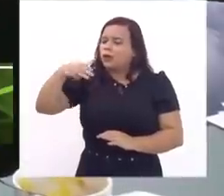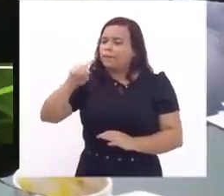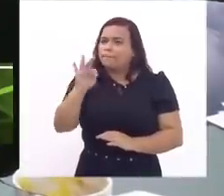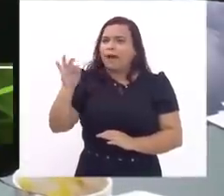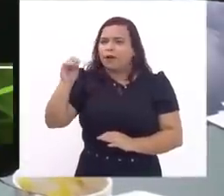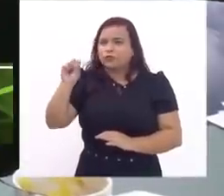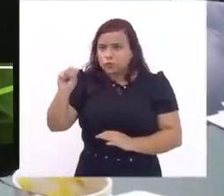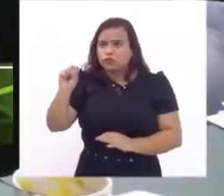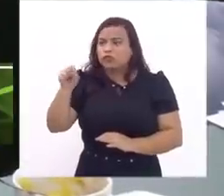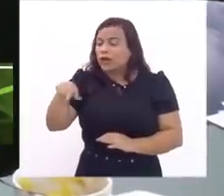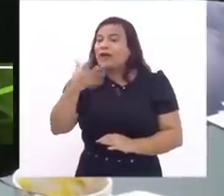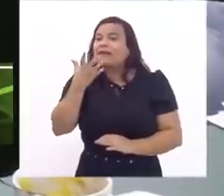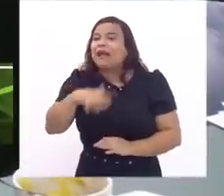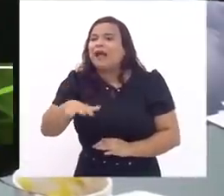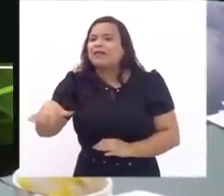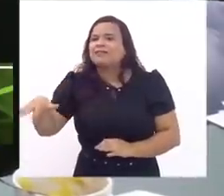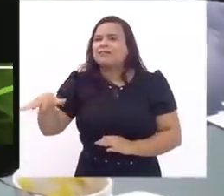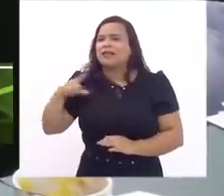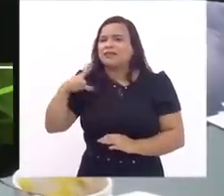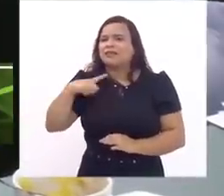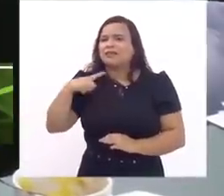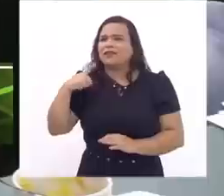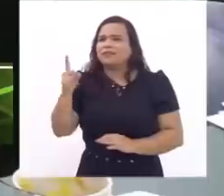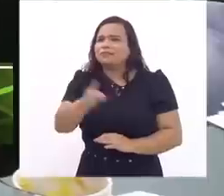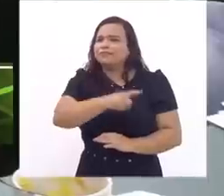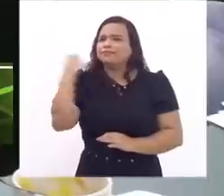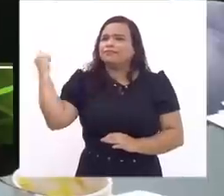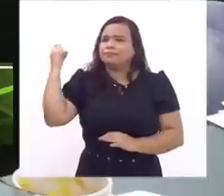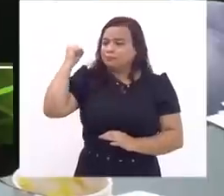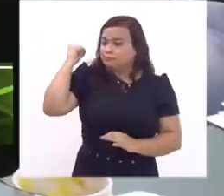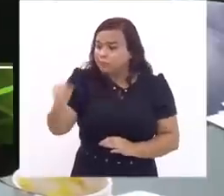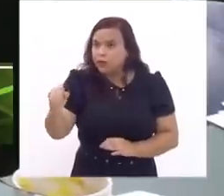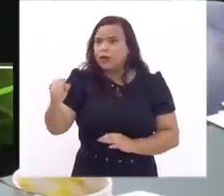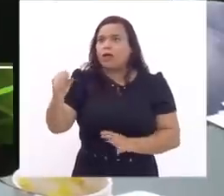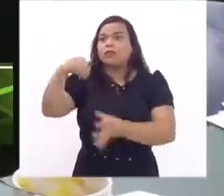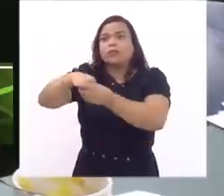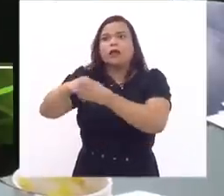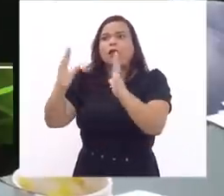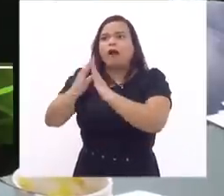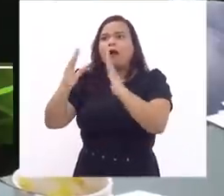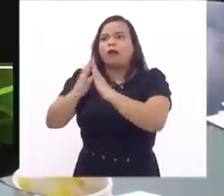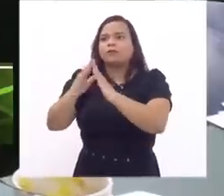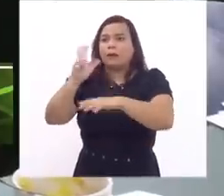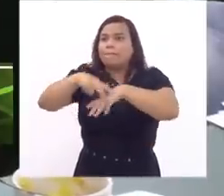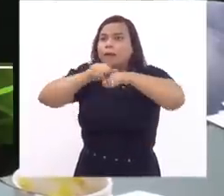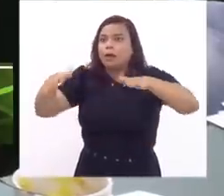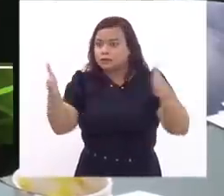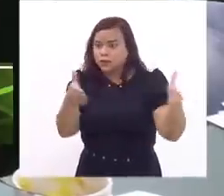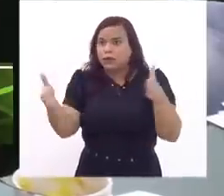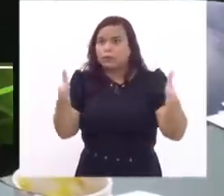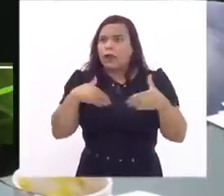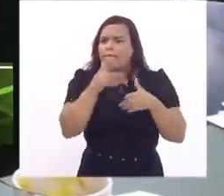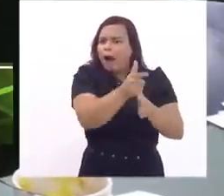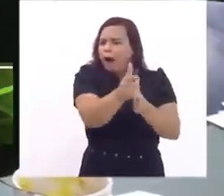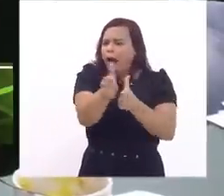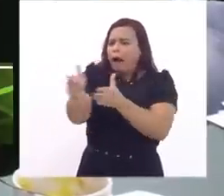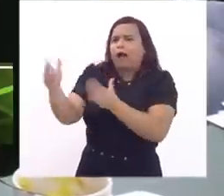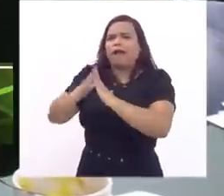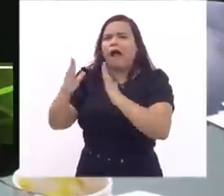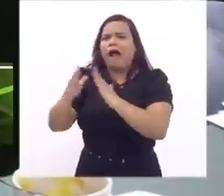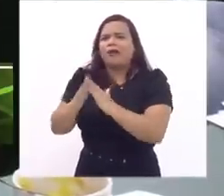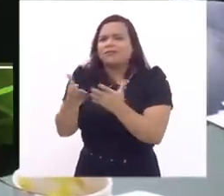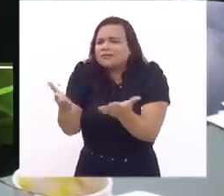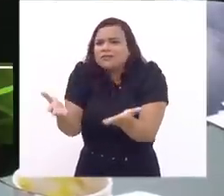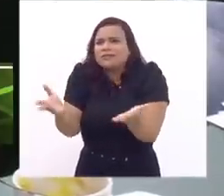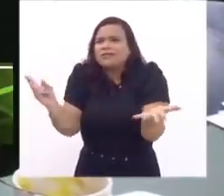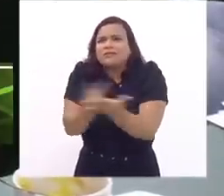assassinada dentro de casa, com a casa metralhada, em plena pandemia, quando tínhamos ali toda uma situação